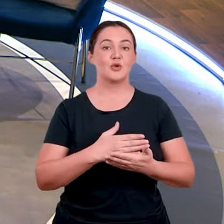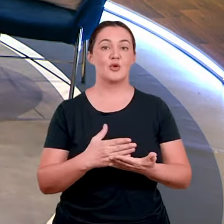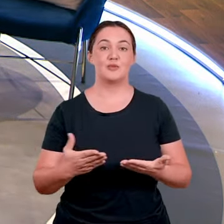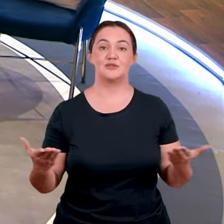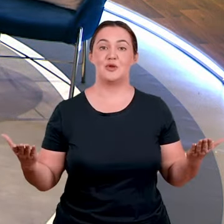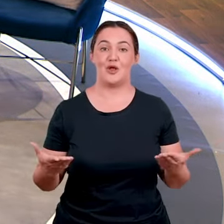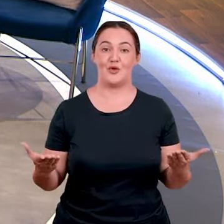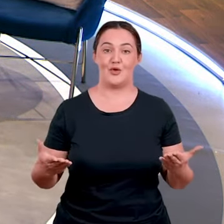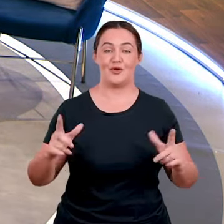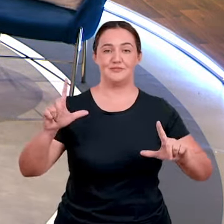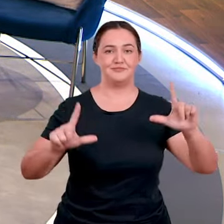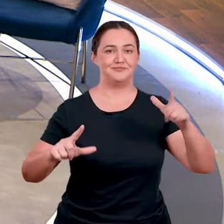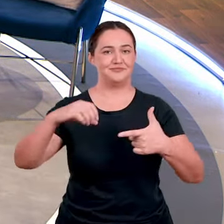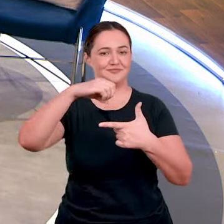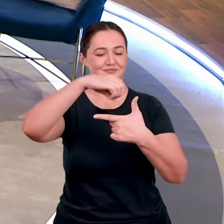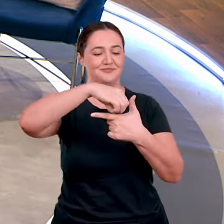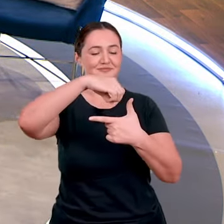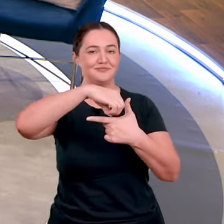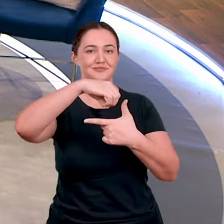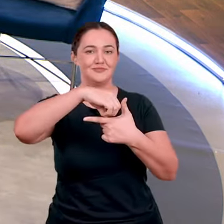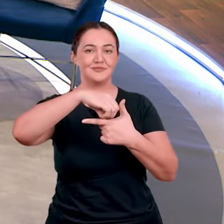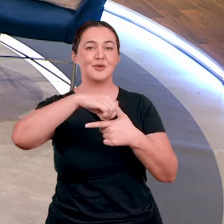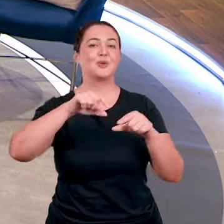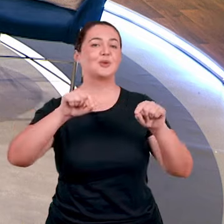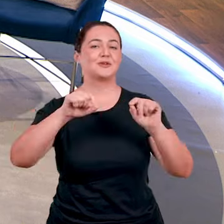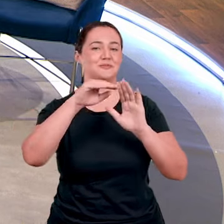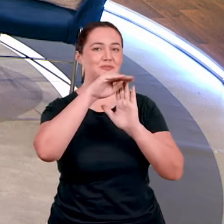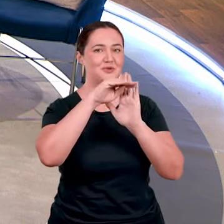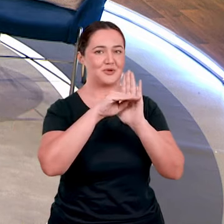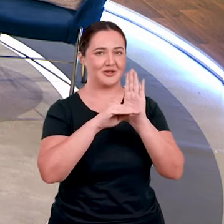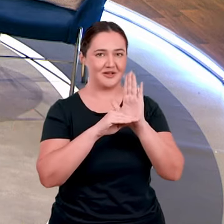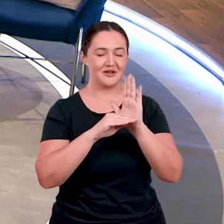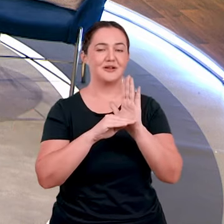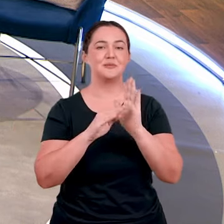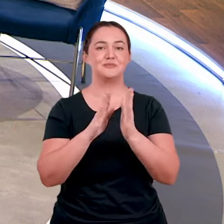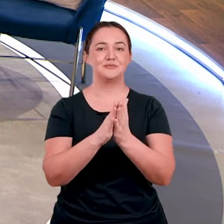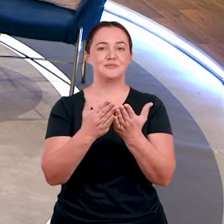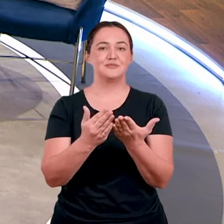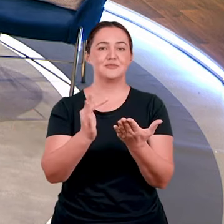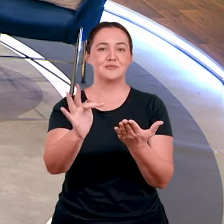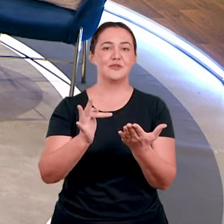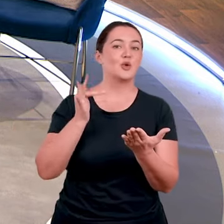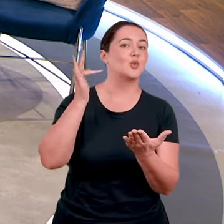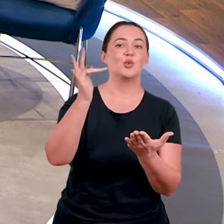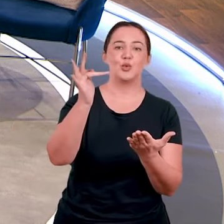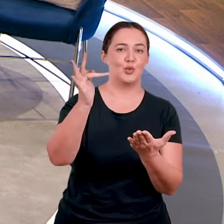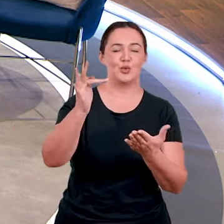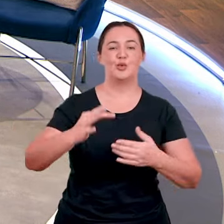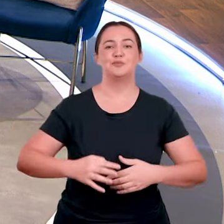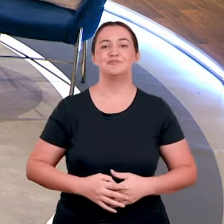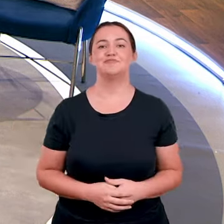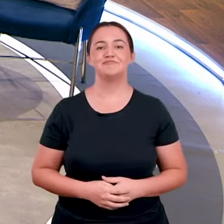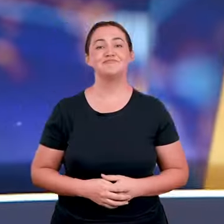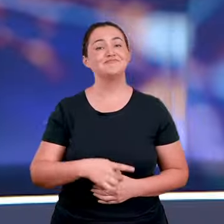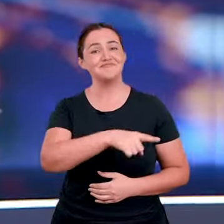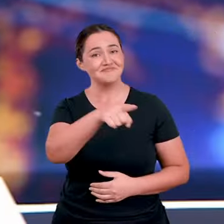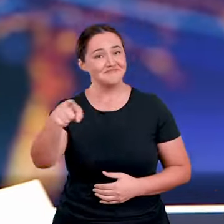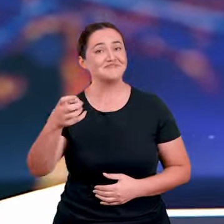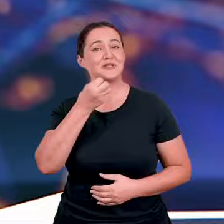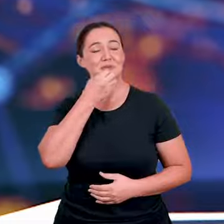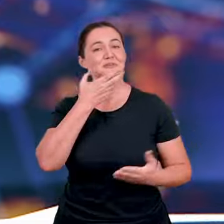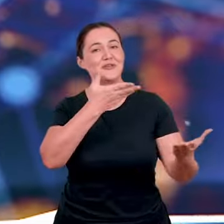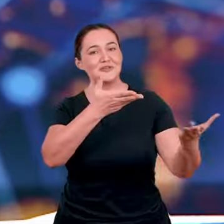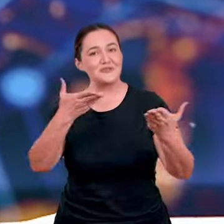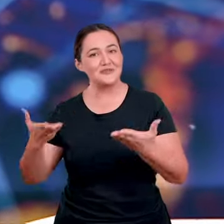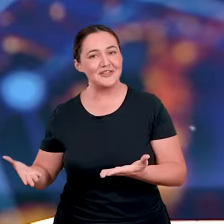Estamos começando pela Rede Novo Tempo de Comunicação, mais um programa, A Arena do Futuro. Sejam